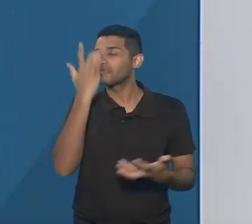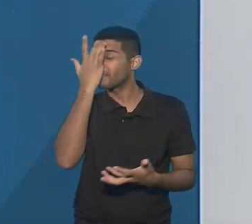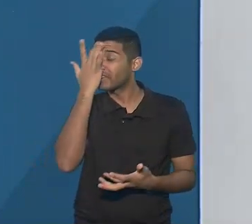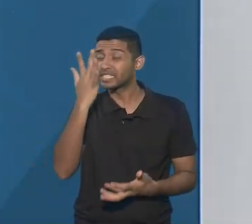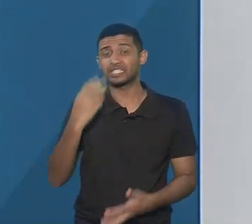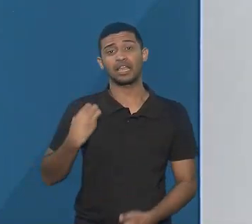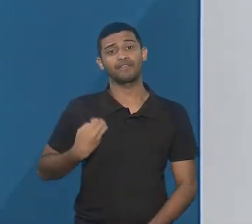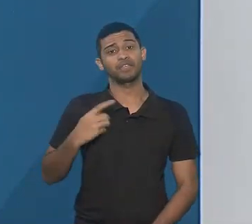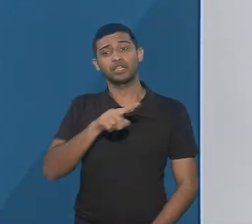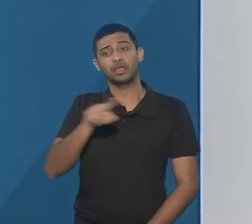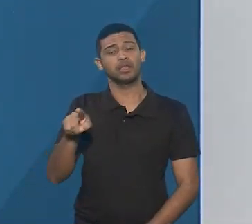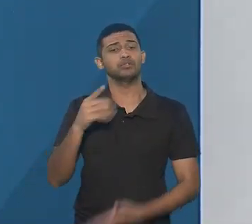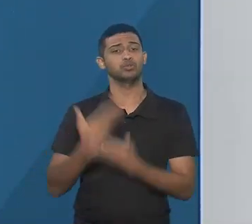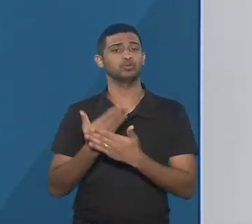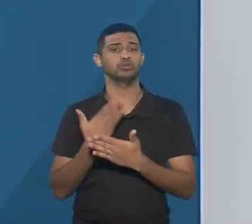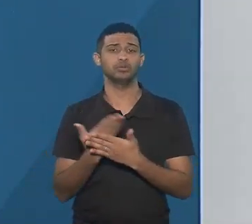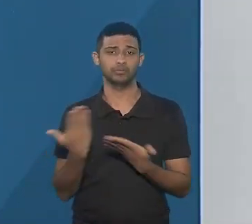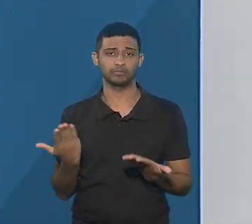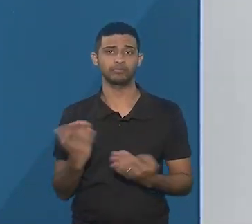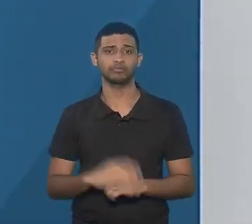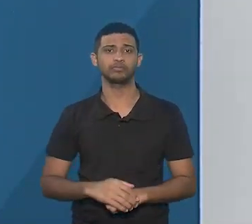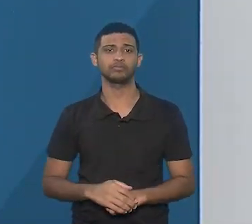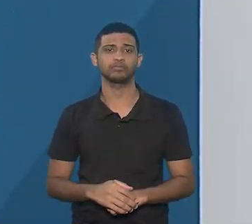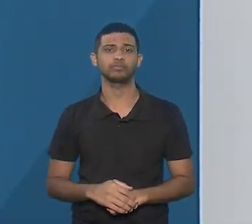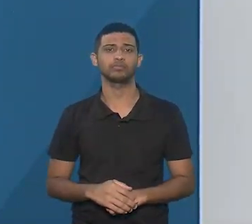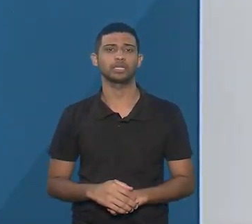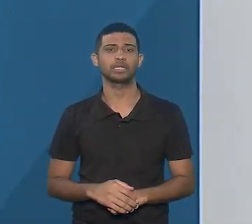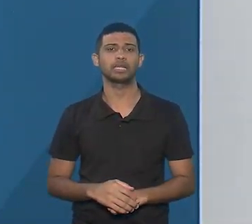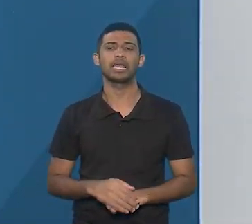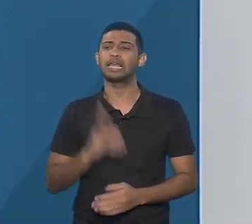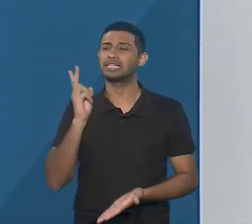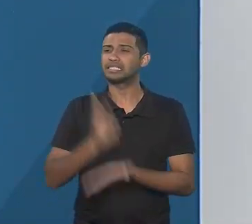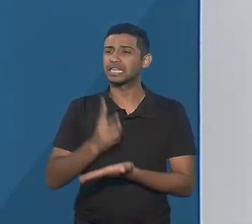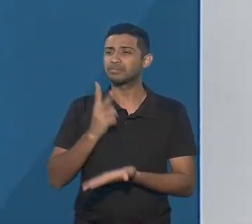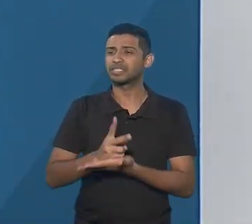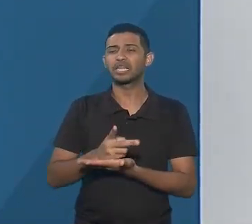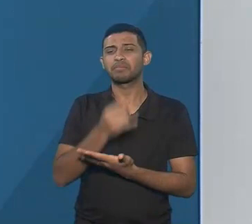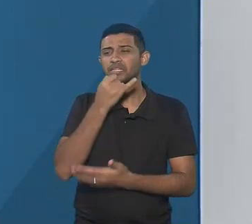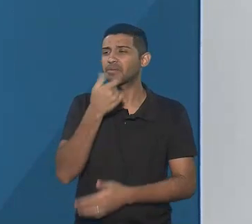é facilitar a vida do estudante. Toda vez que nós